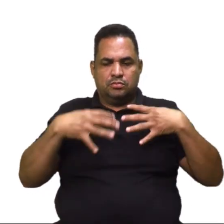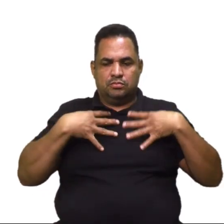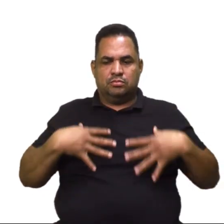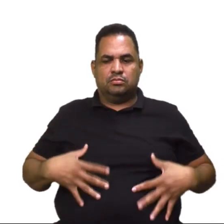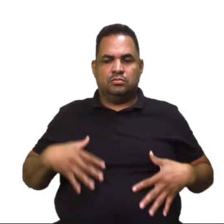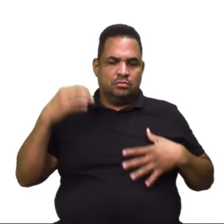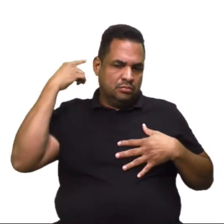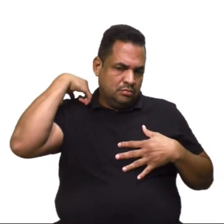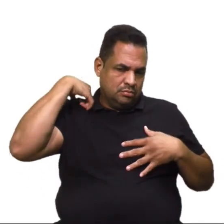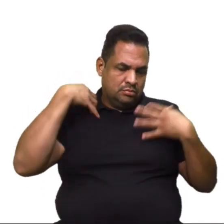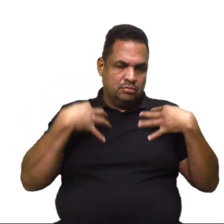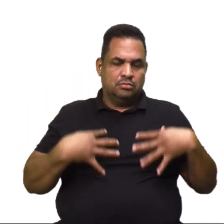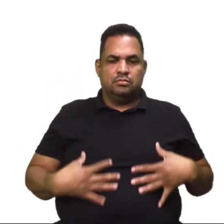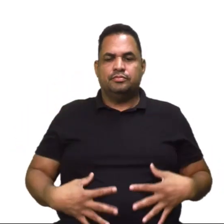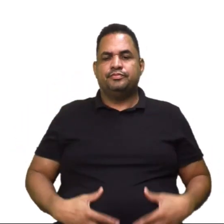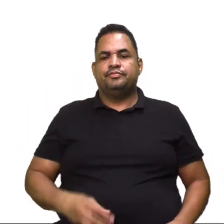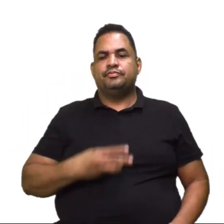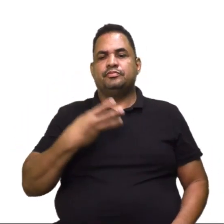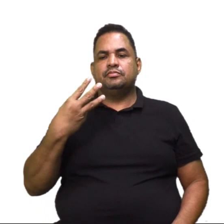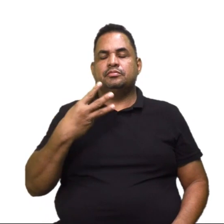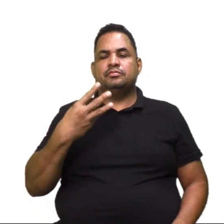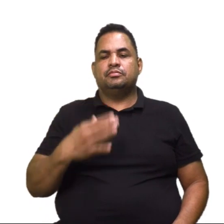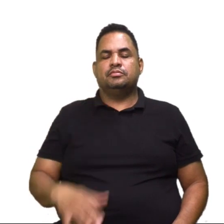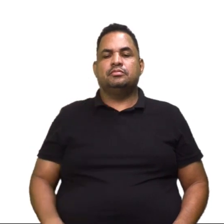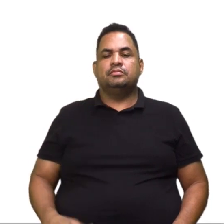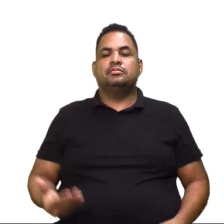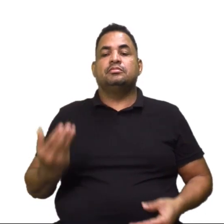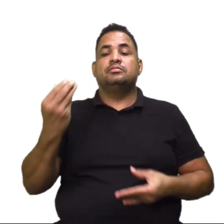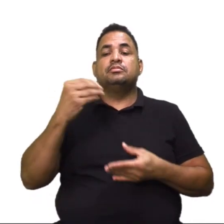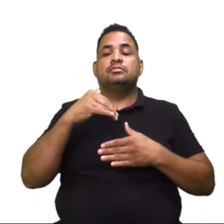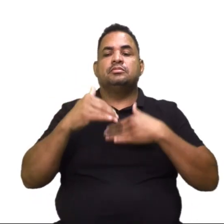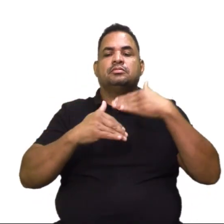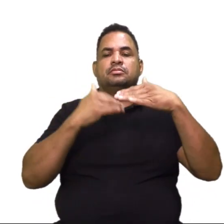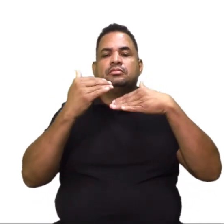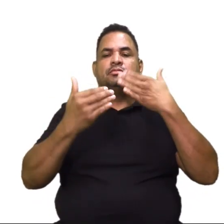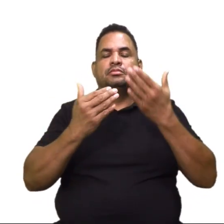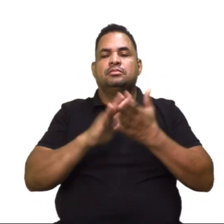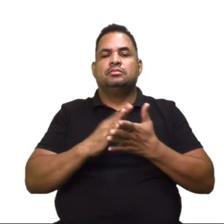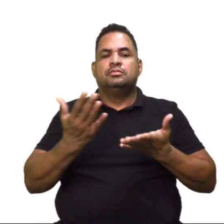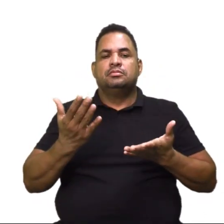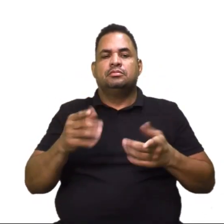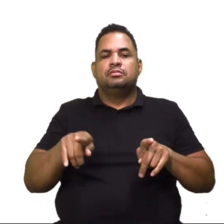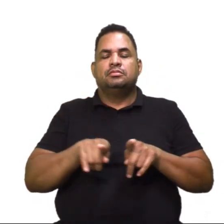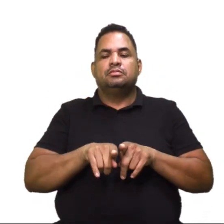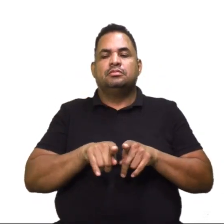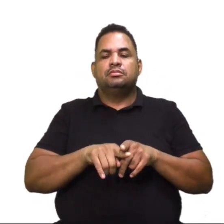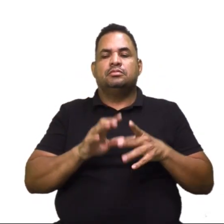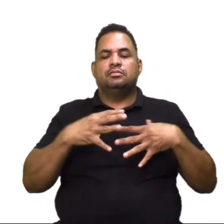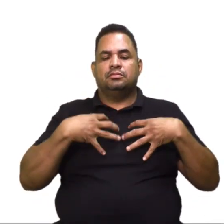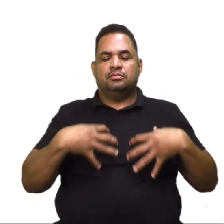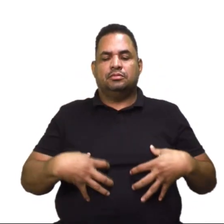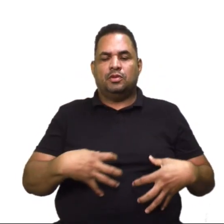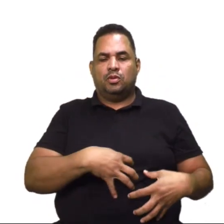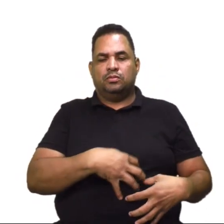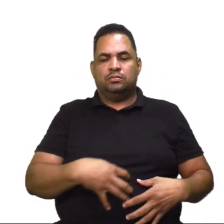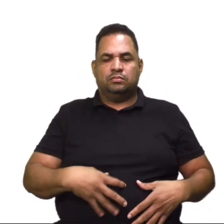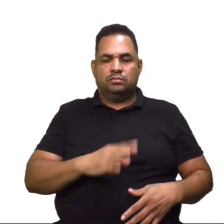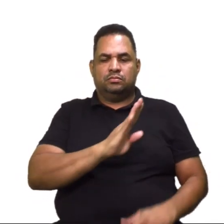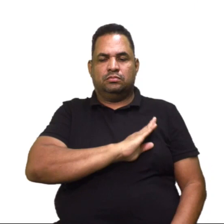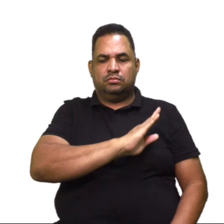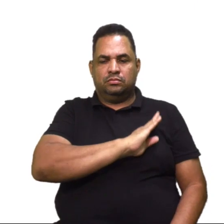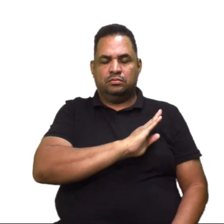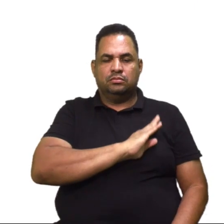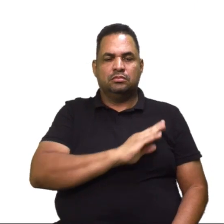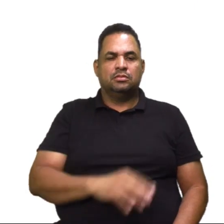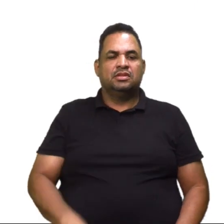costas. E a terciária quando você já tem essa evolução, onde eles vão afetar tanto o sistema nervoso quanto também o sistema cardiovascular.